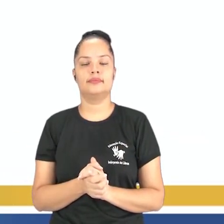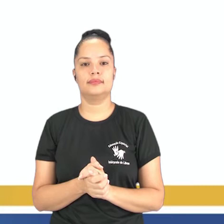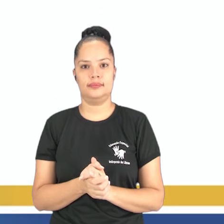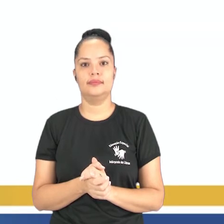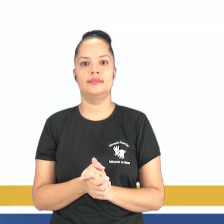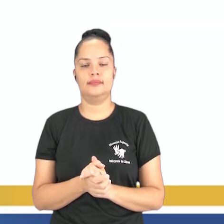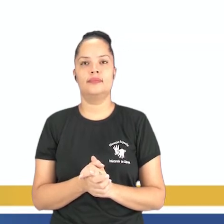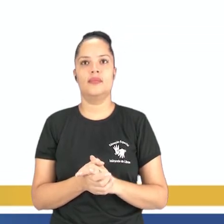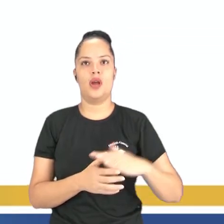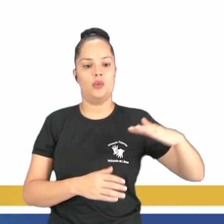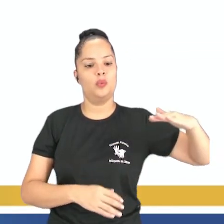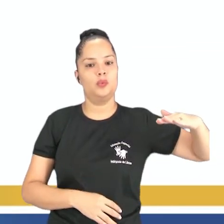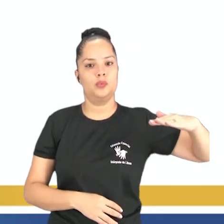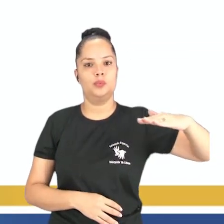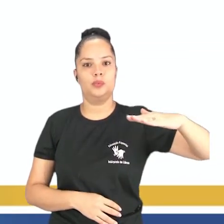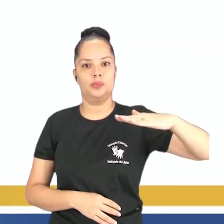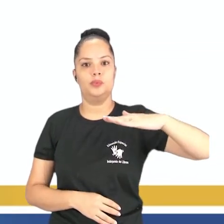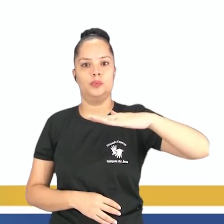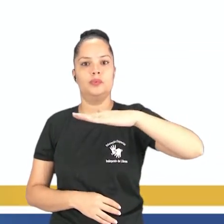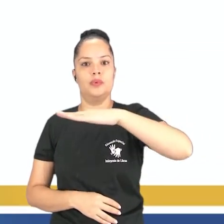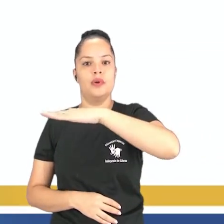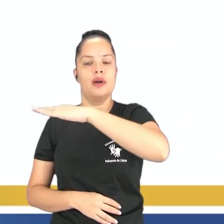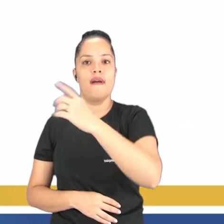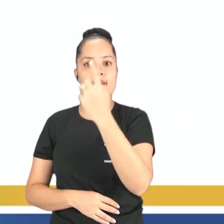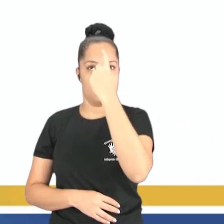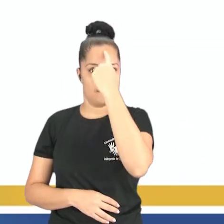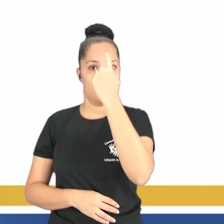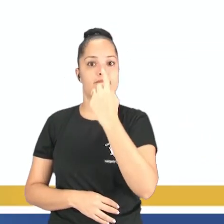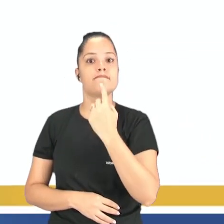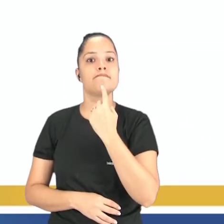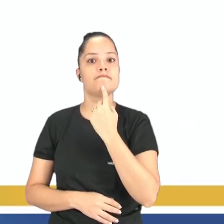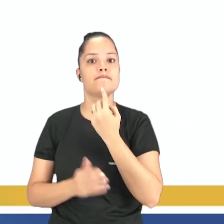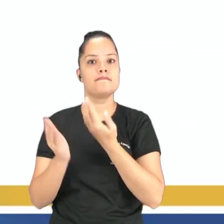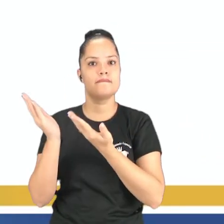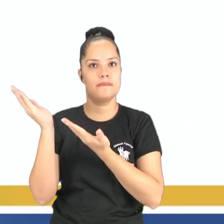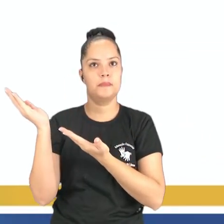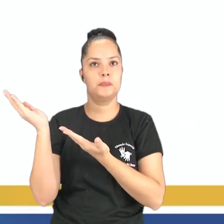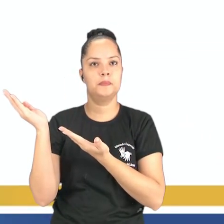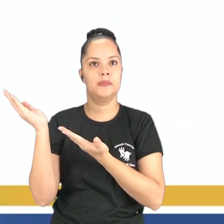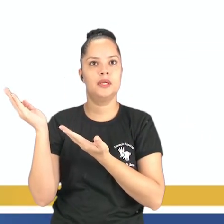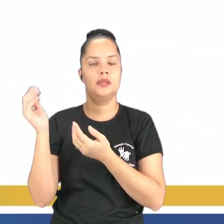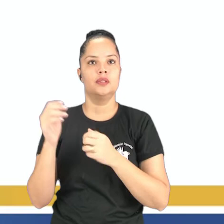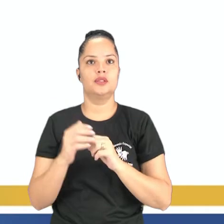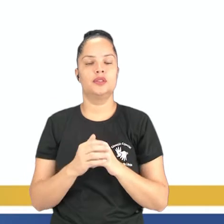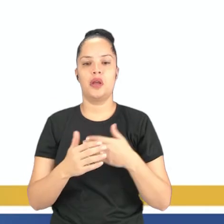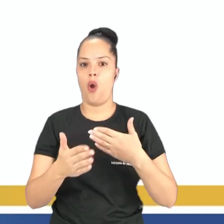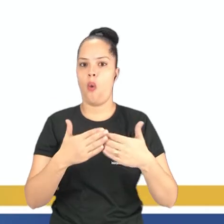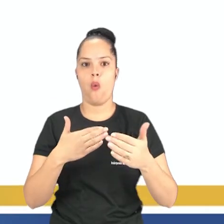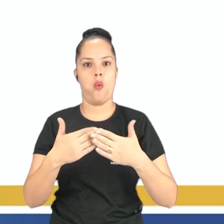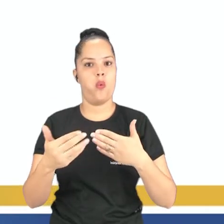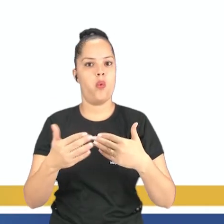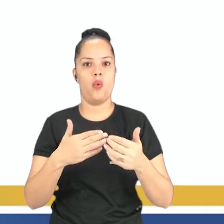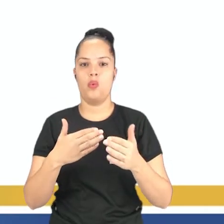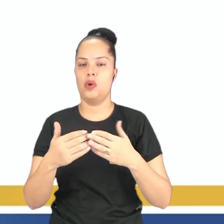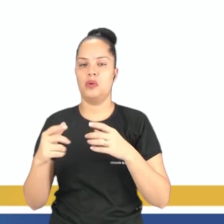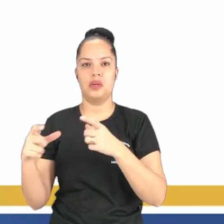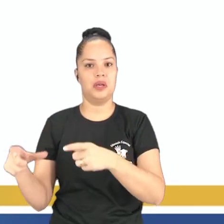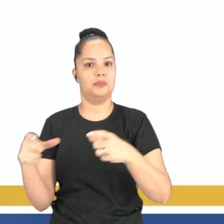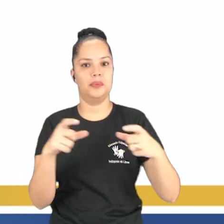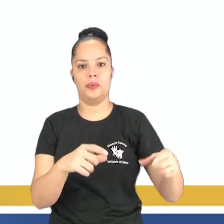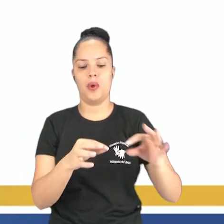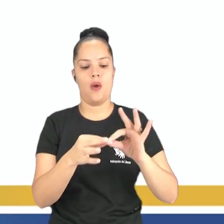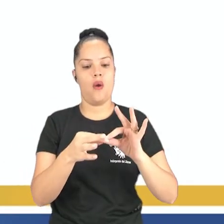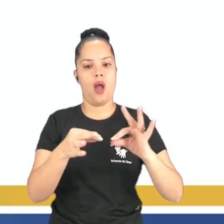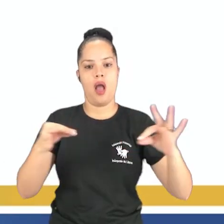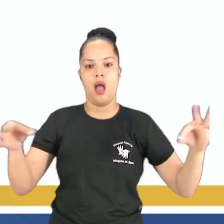Então, numa translação, observe a figura aí que aparece translada também. Qualquer segmento de reta é